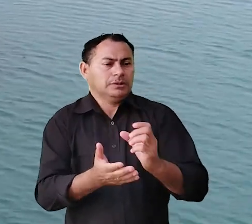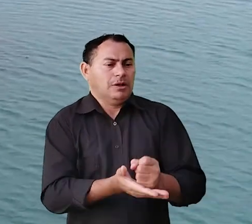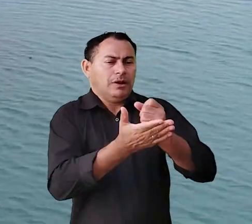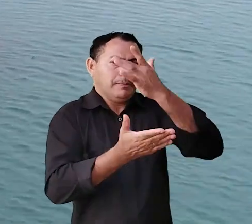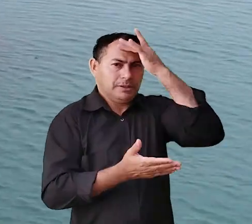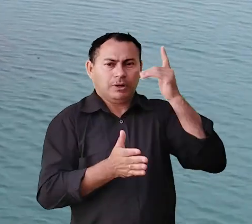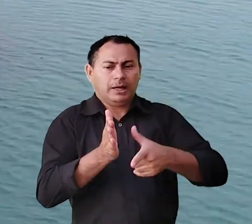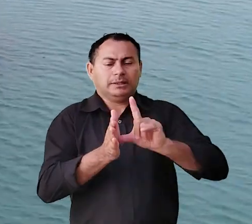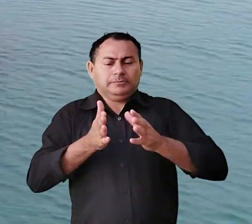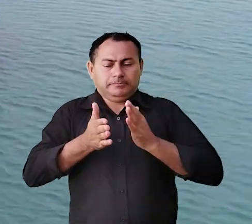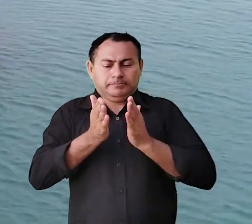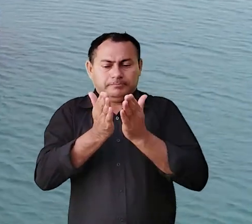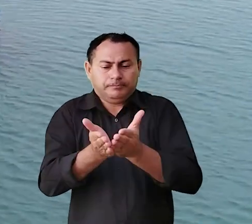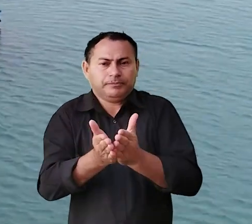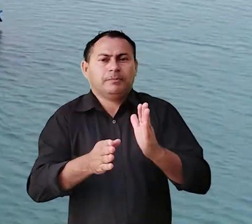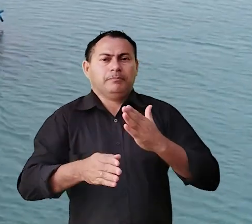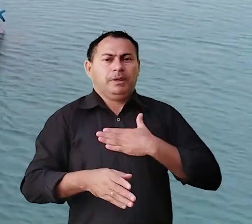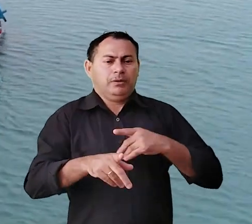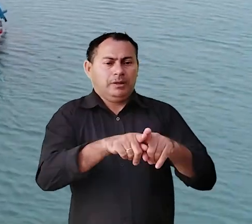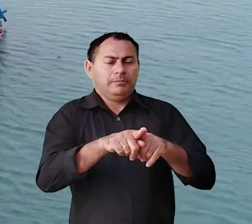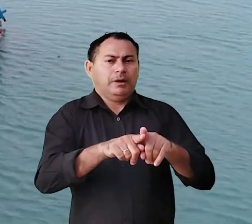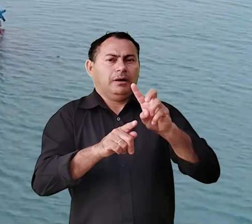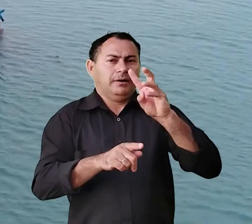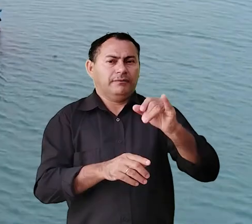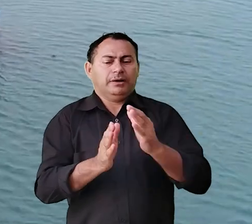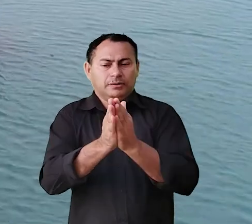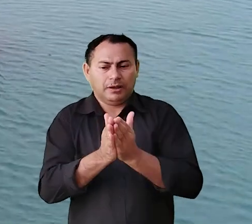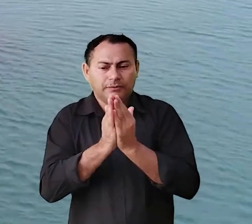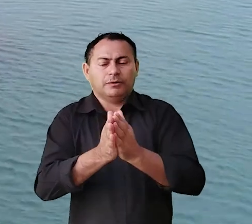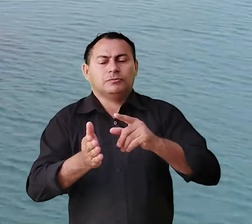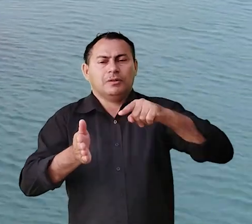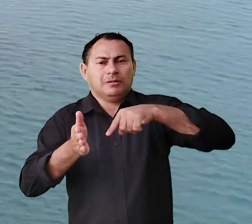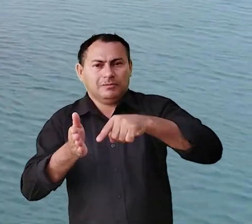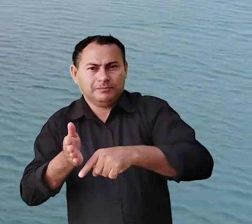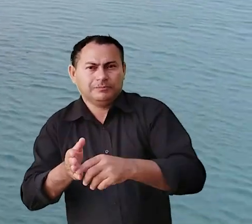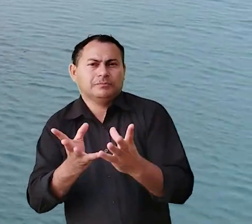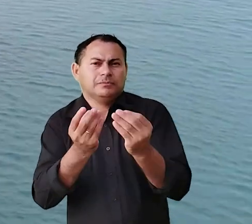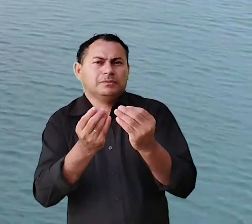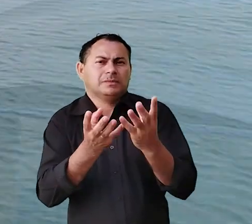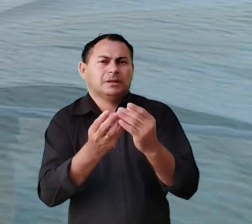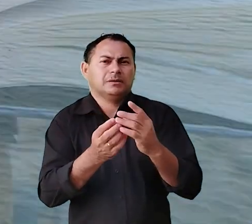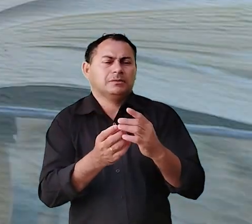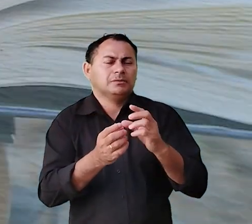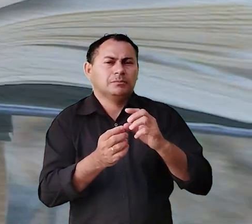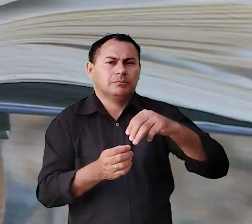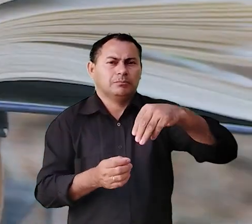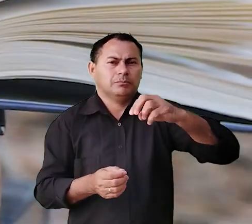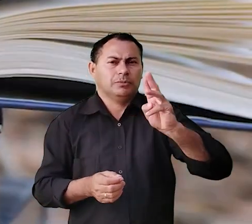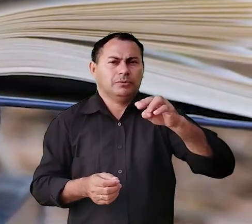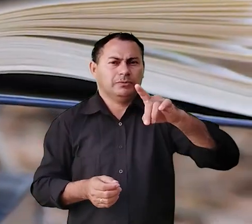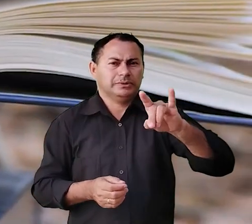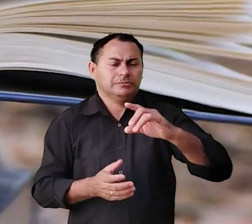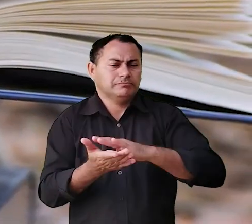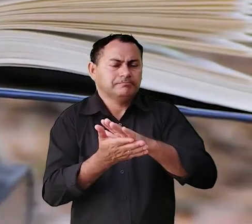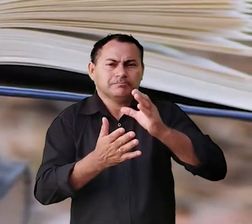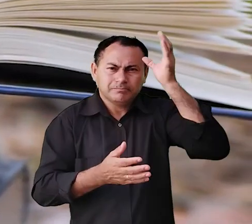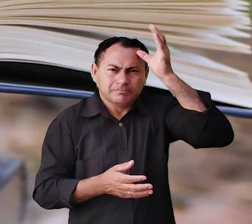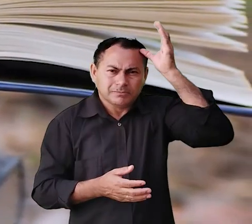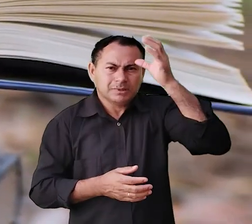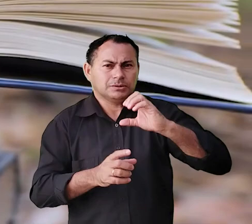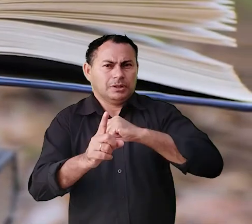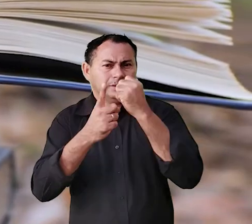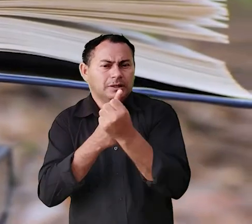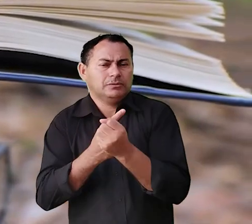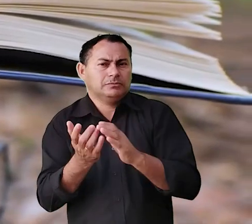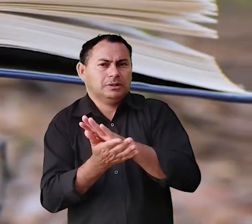as pessoas antes que ele afunde, porque, meu irmão, ele vai afundar. Moody não estava sugerindo nenhuma